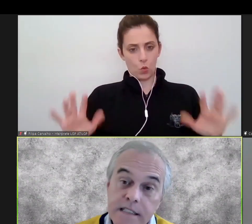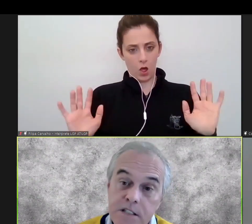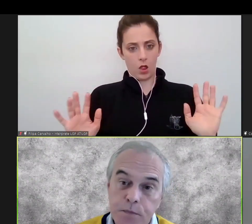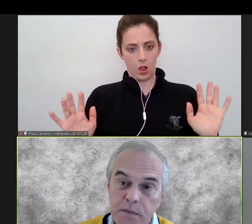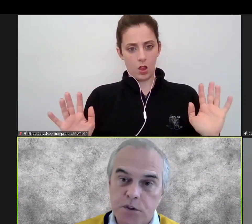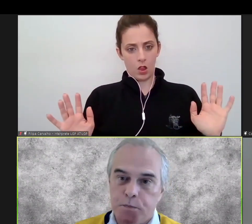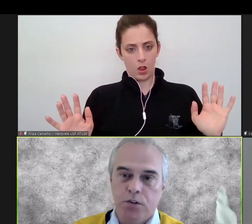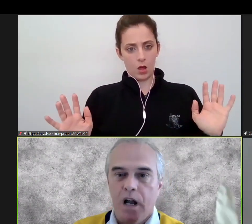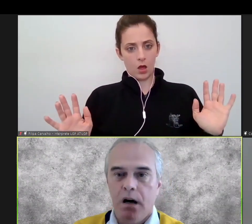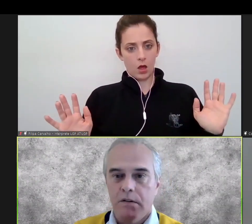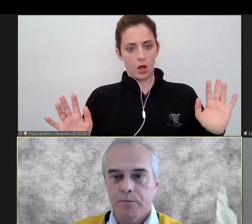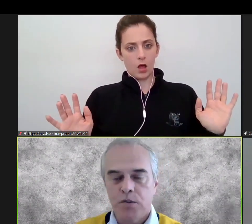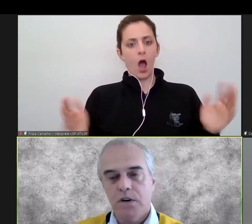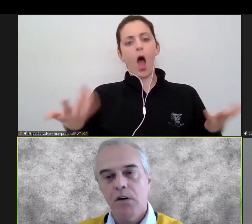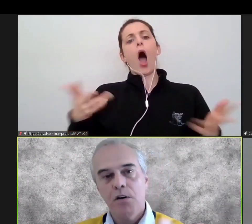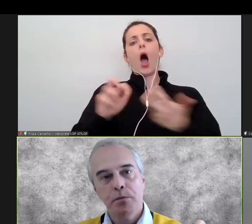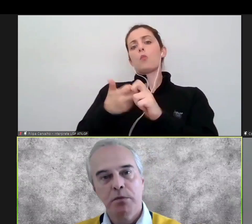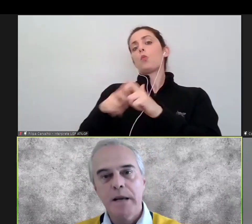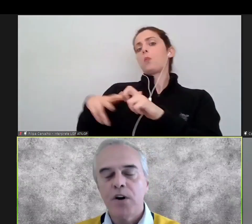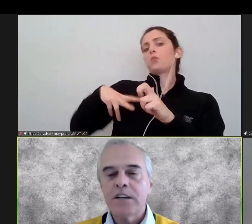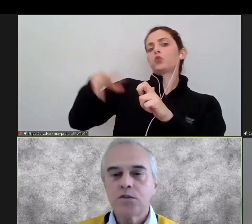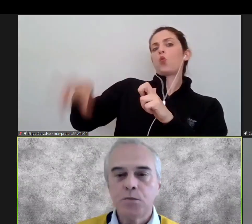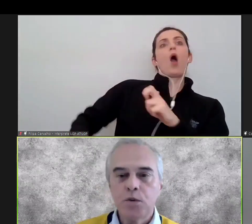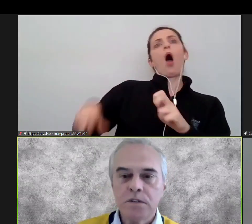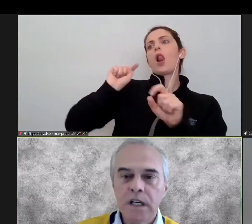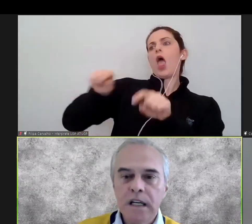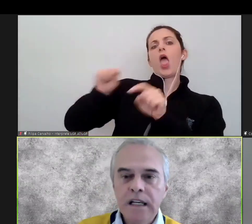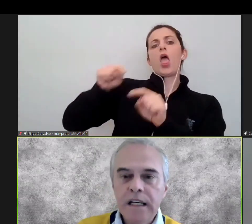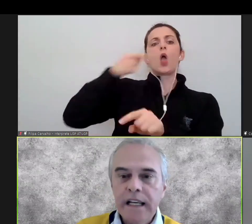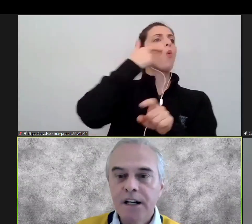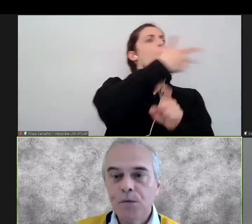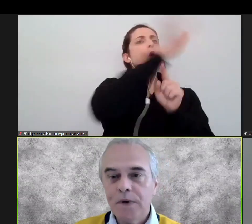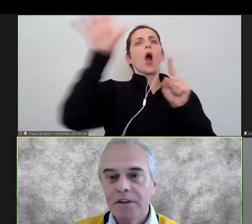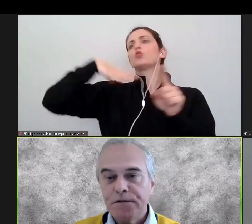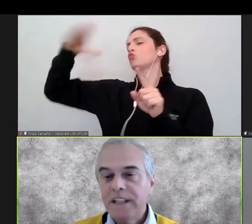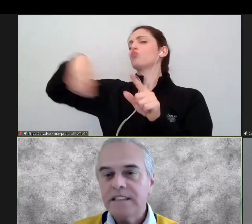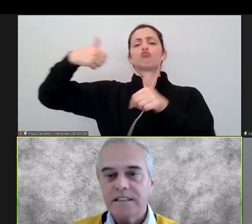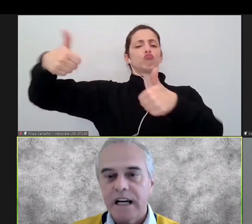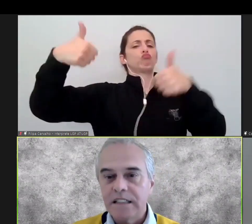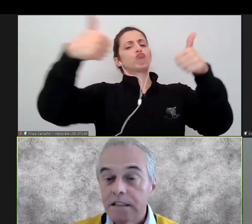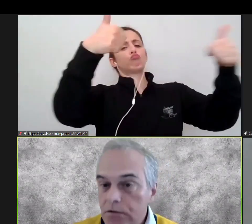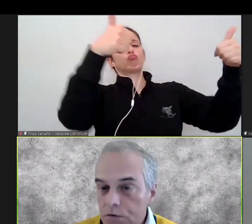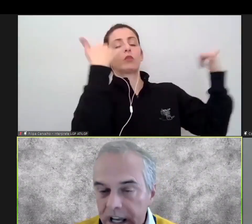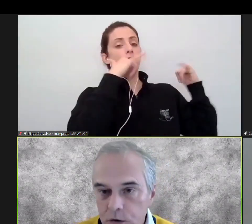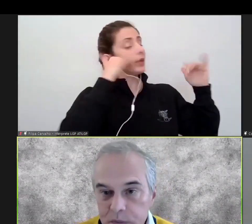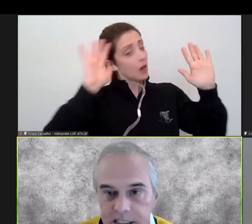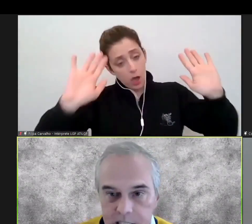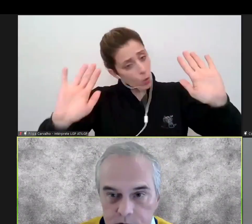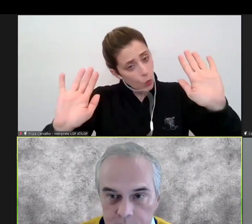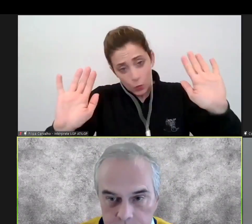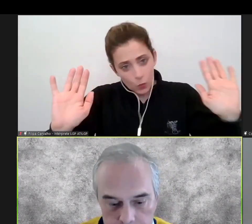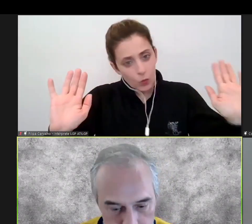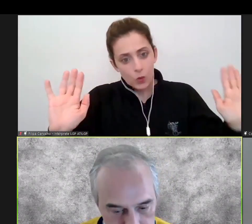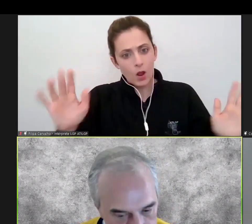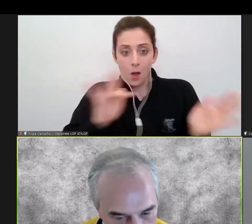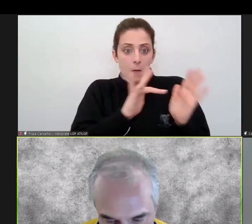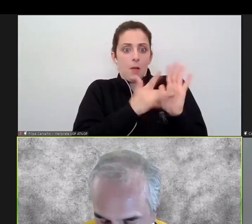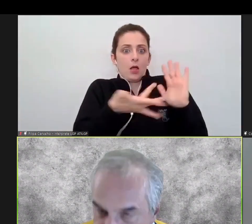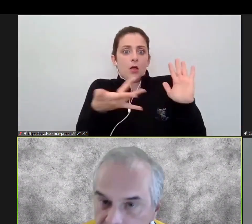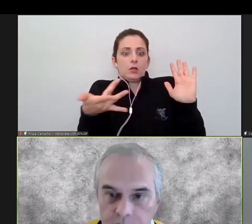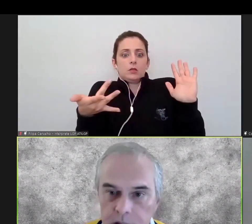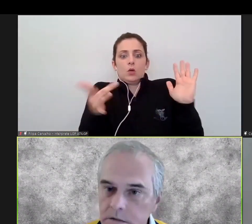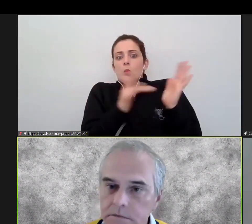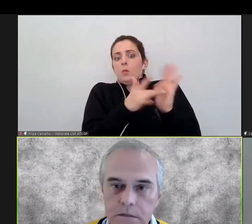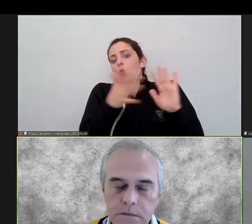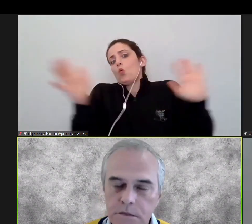dizer que seja um problema de Portugal. Portugal é um problema e o resto do mundo é uma felicidade. Não é. O Brasil é uma